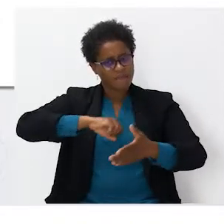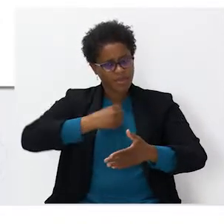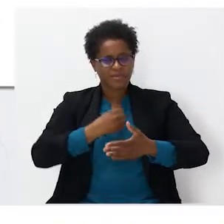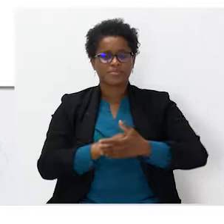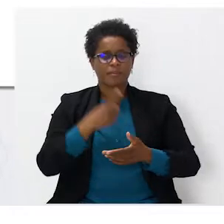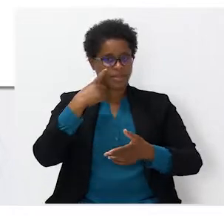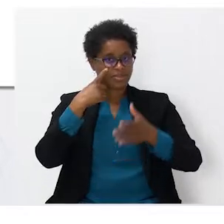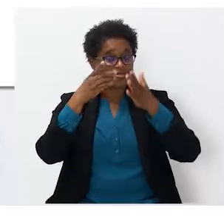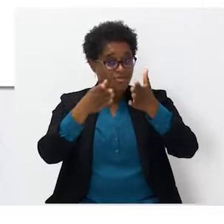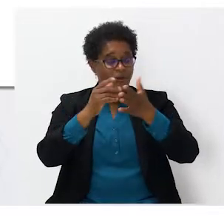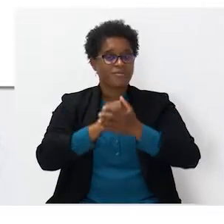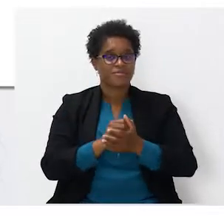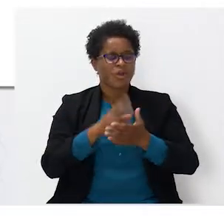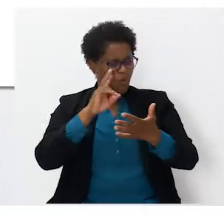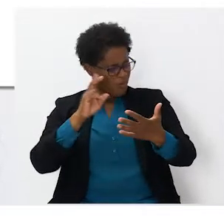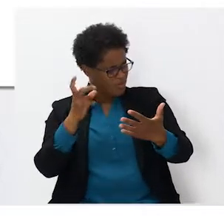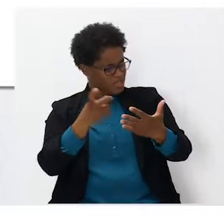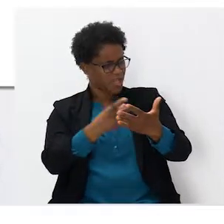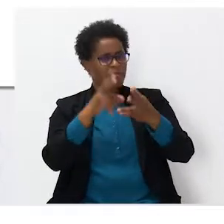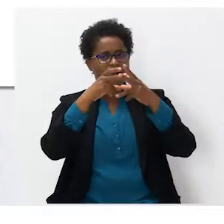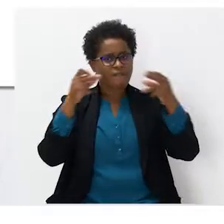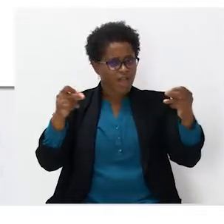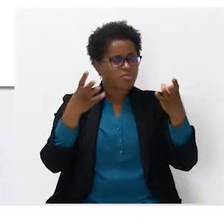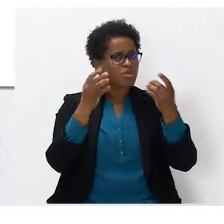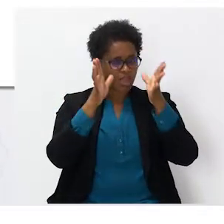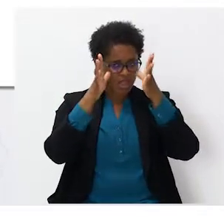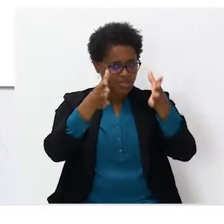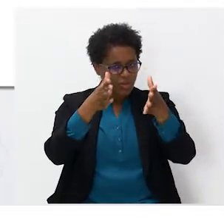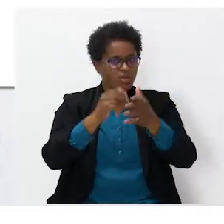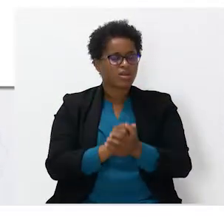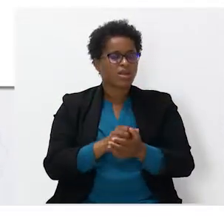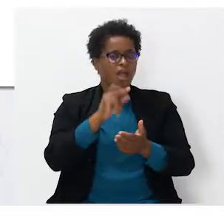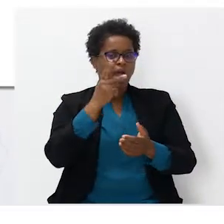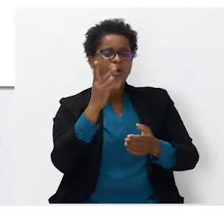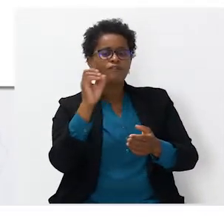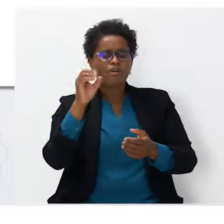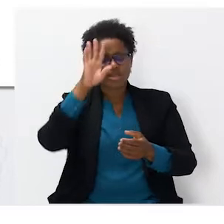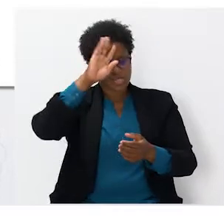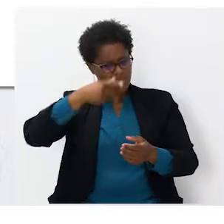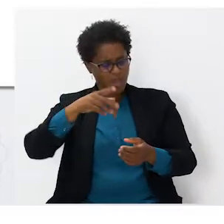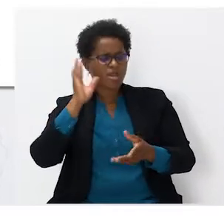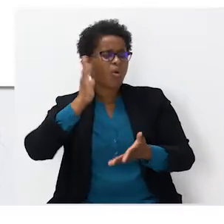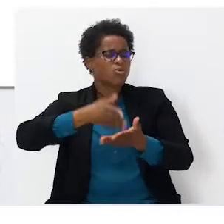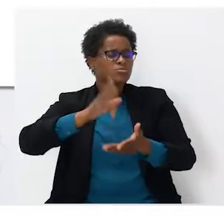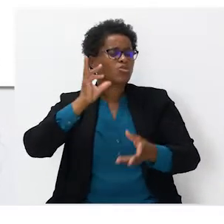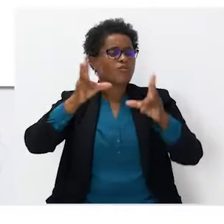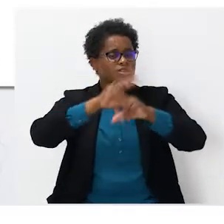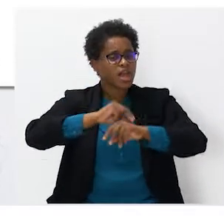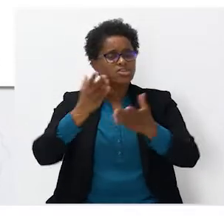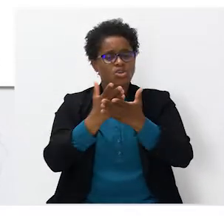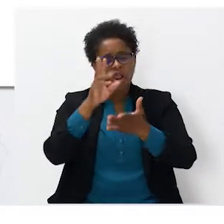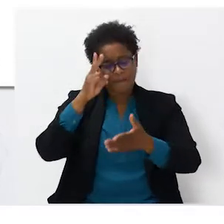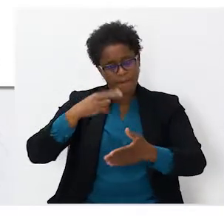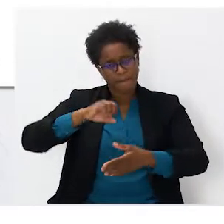atenção, observem a frase com muita atenção. Avô, sabe a última novidade da minha